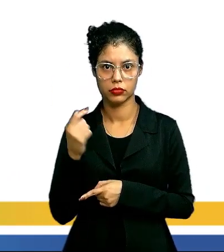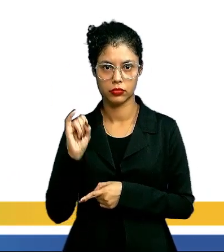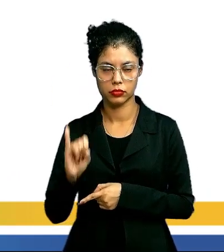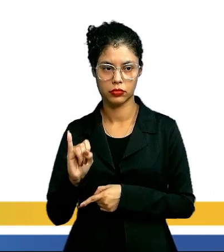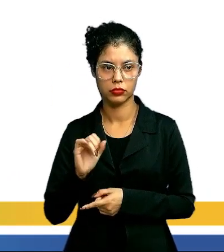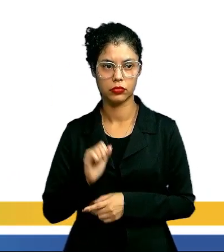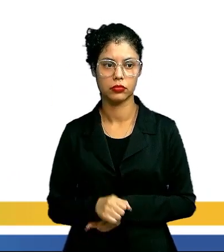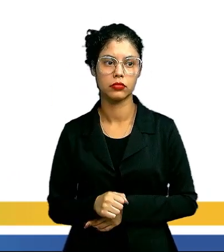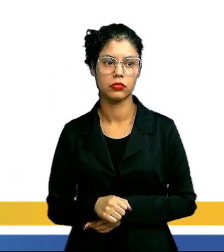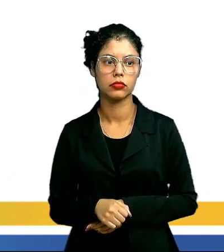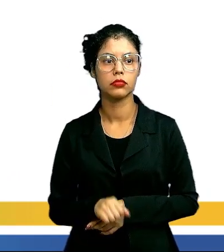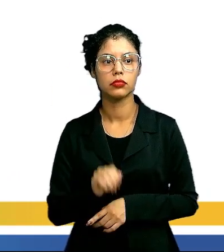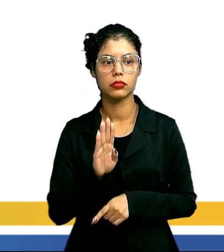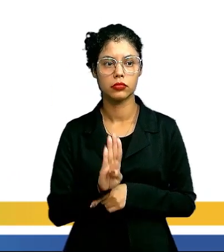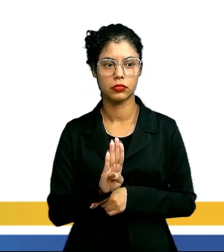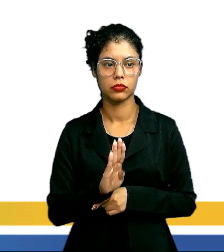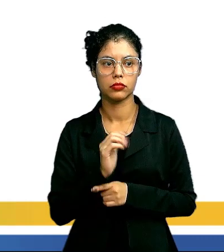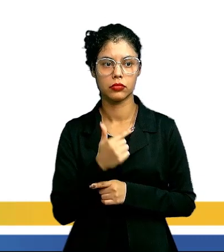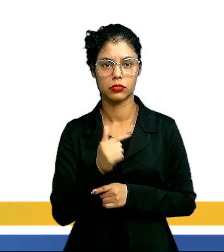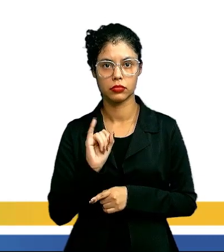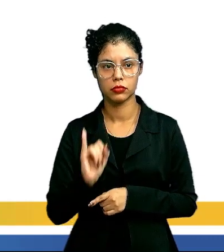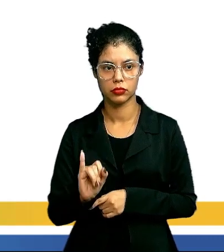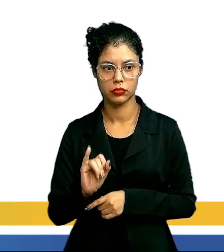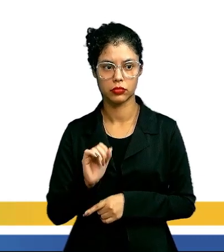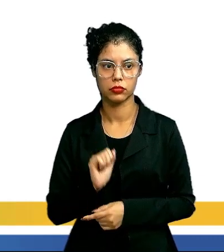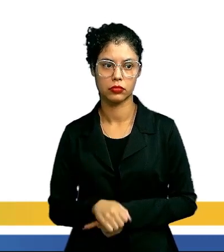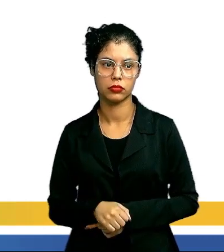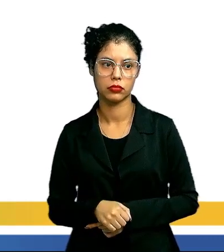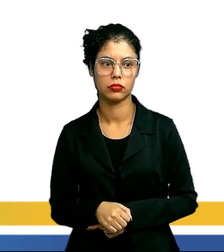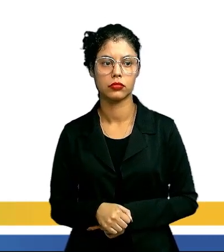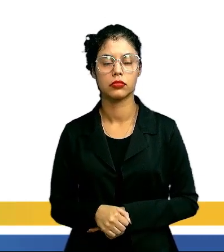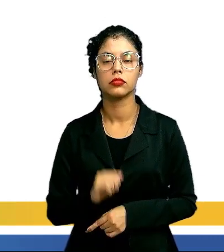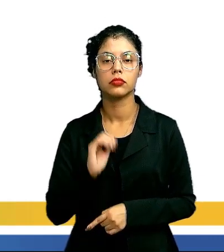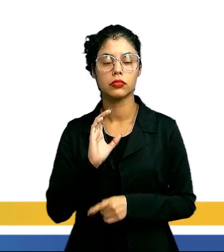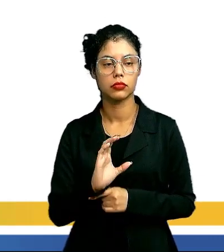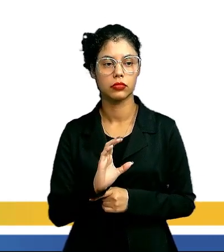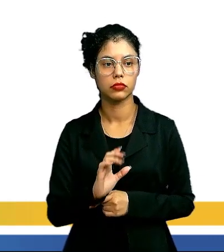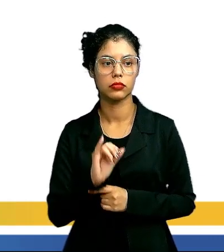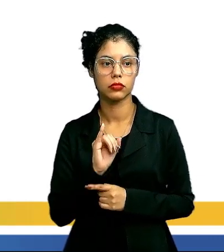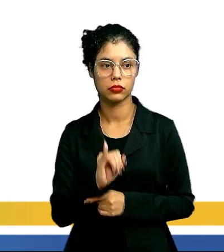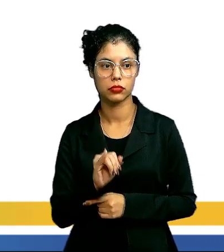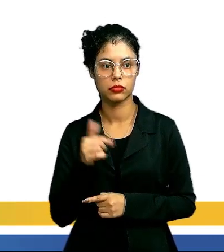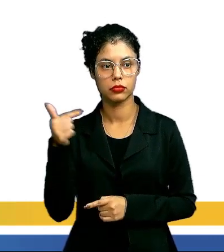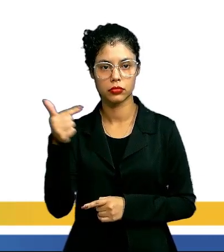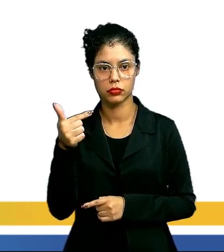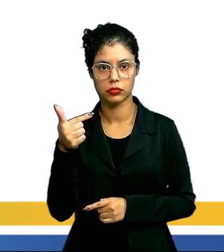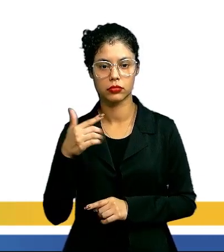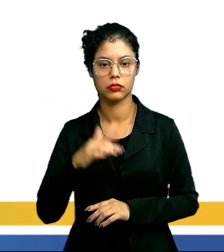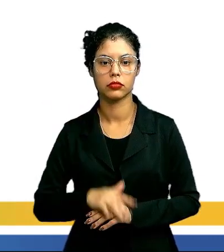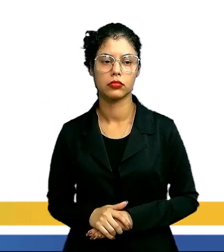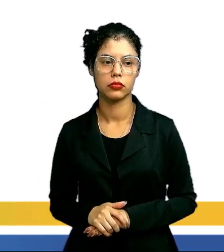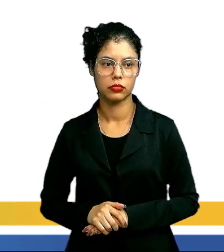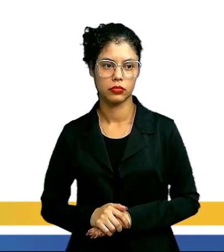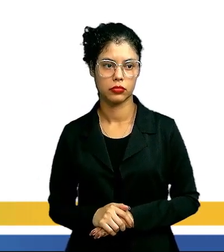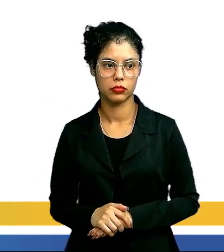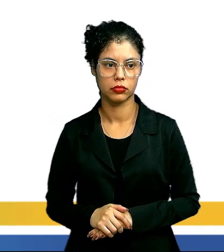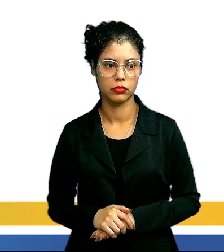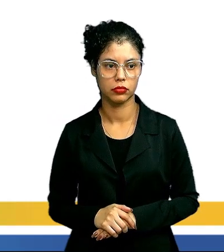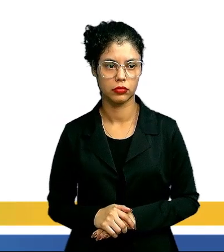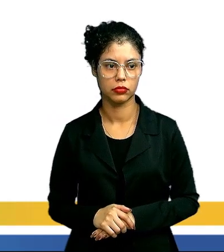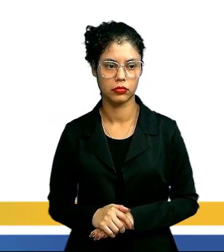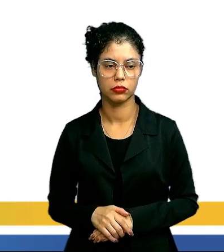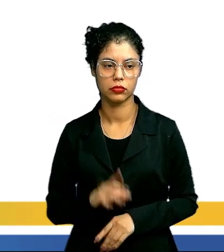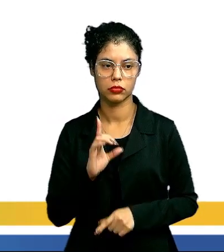vezes a taxa alternativa B duas vezes a taxa alternativa c taxa ao